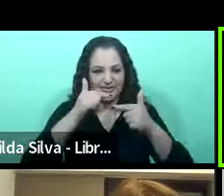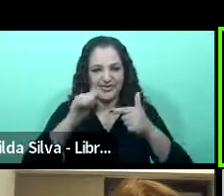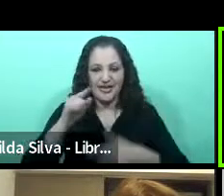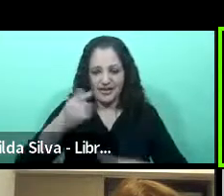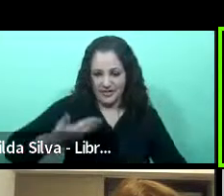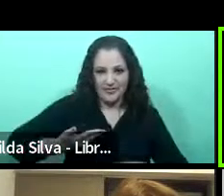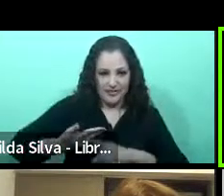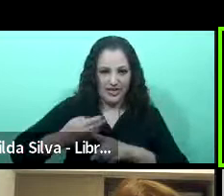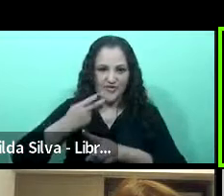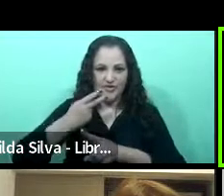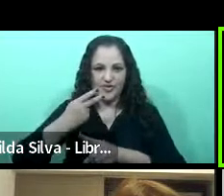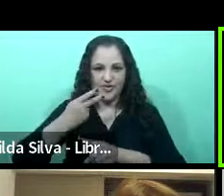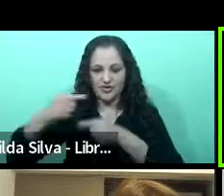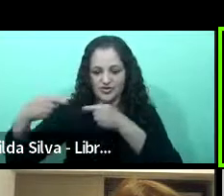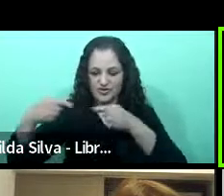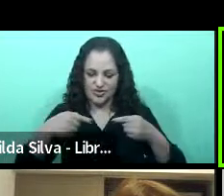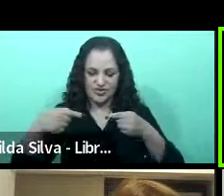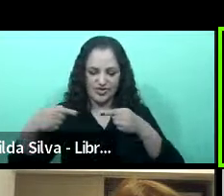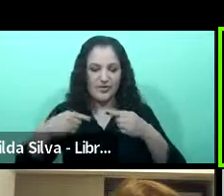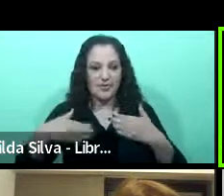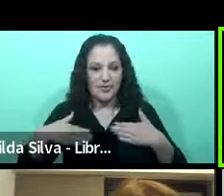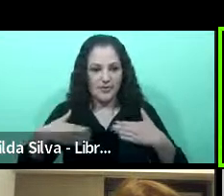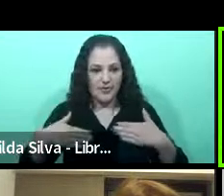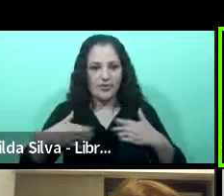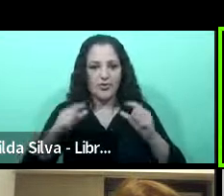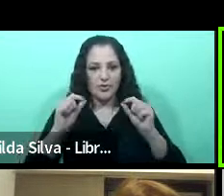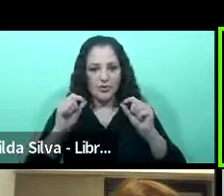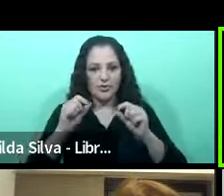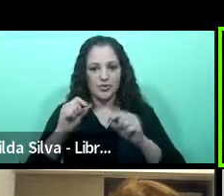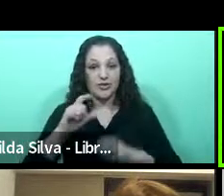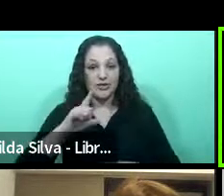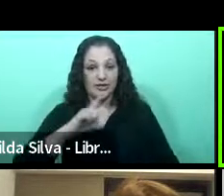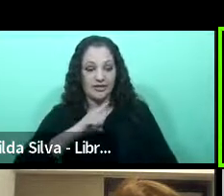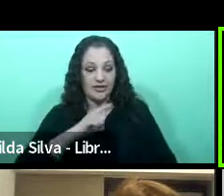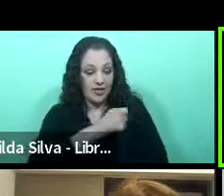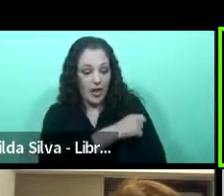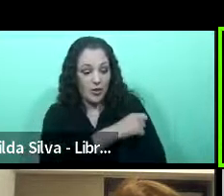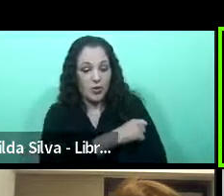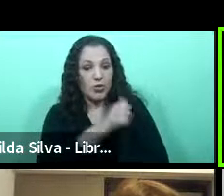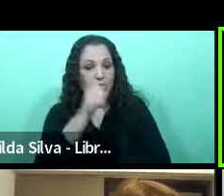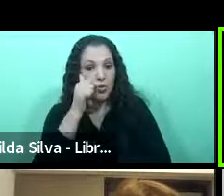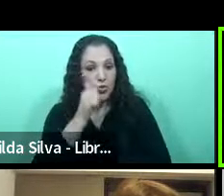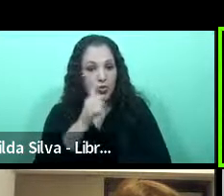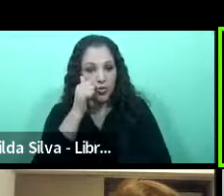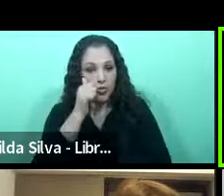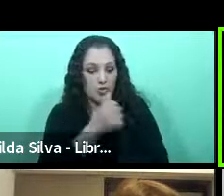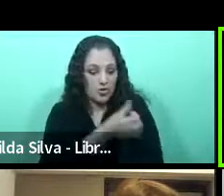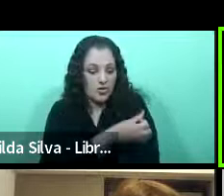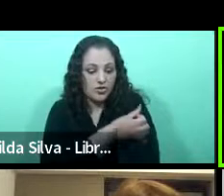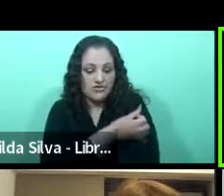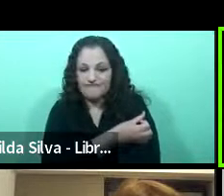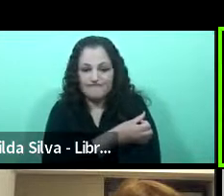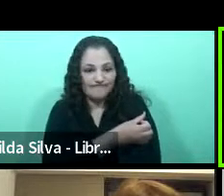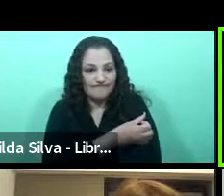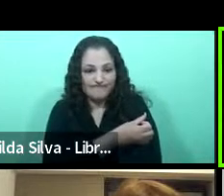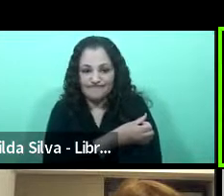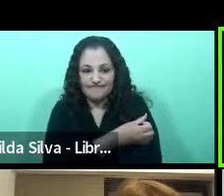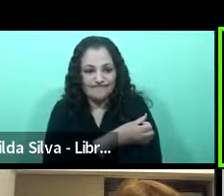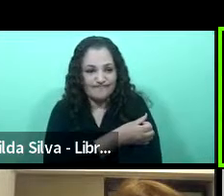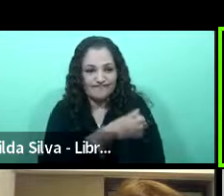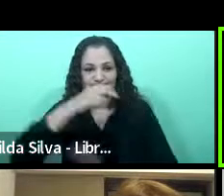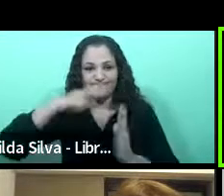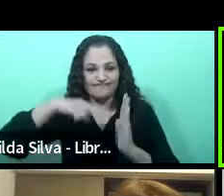desafio é exatamente esse. Eu tenho uma aluna do 6º ano e ela não é alfabetizada. E